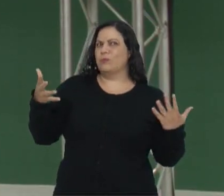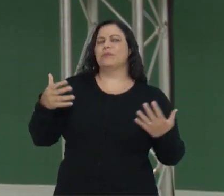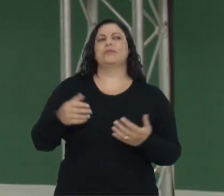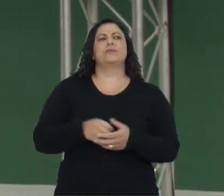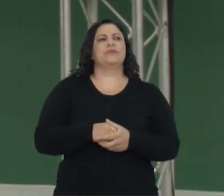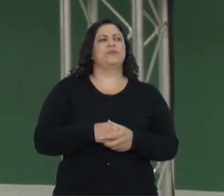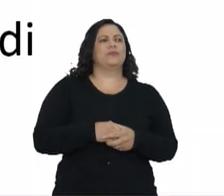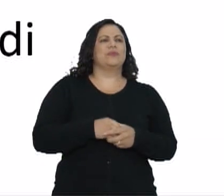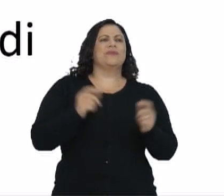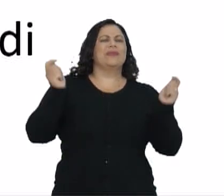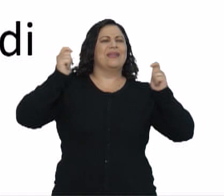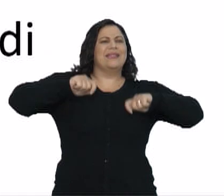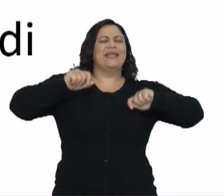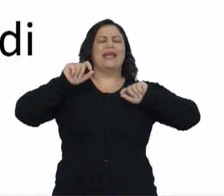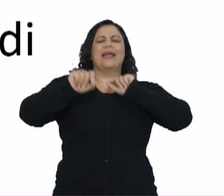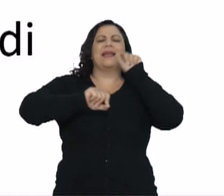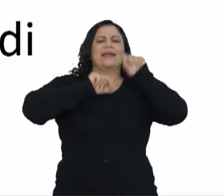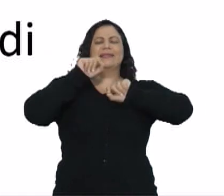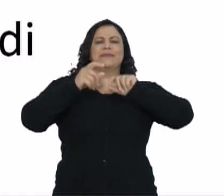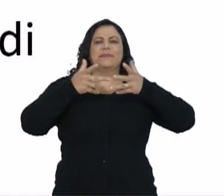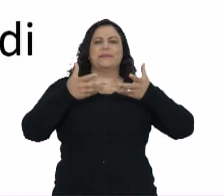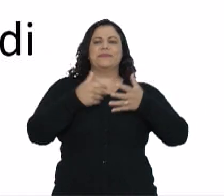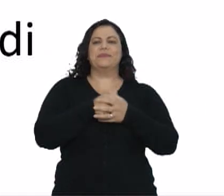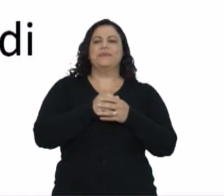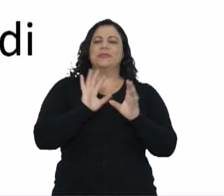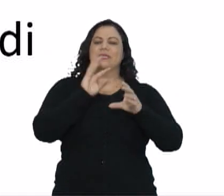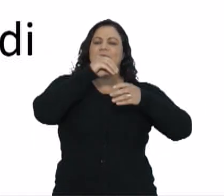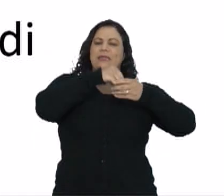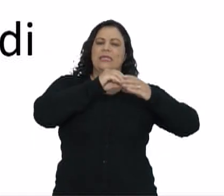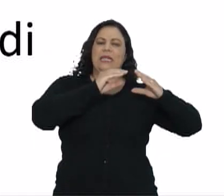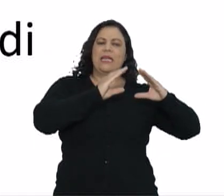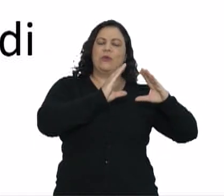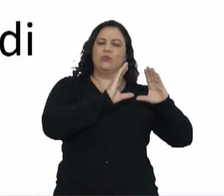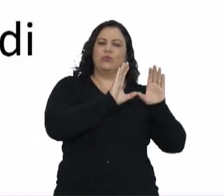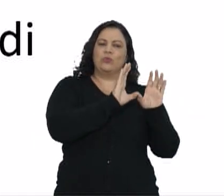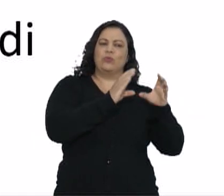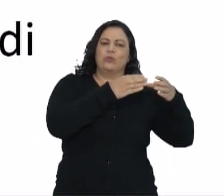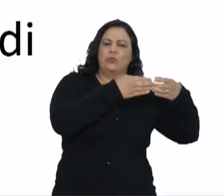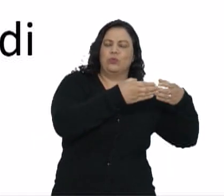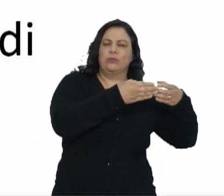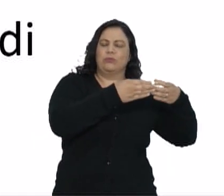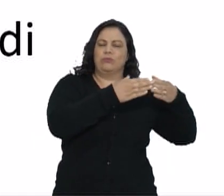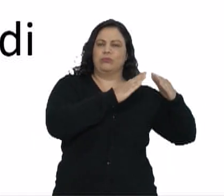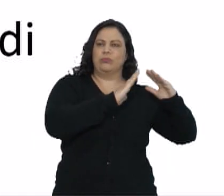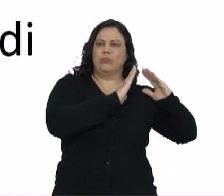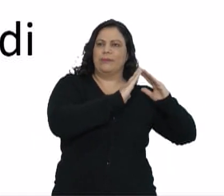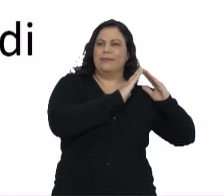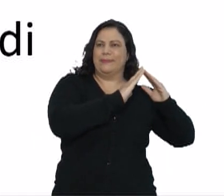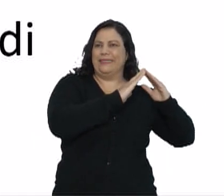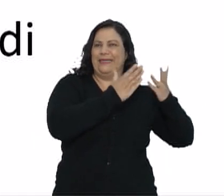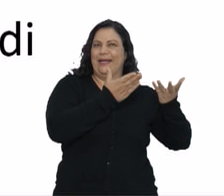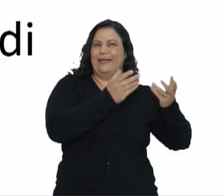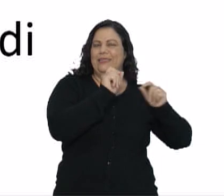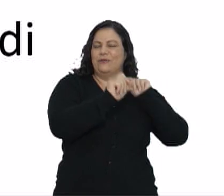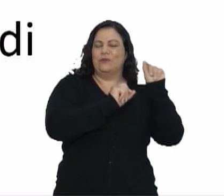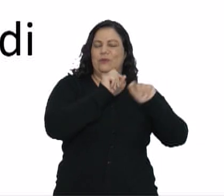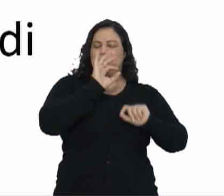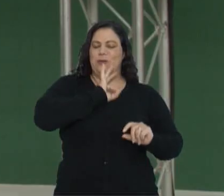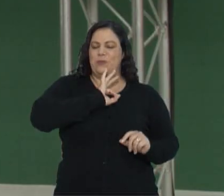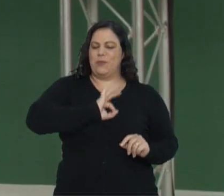música trabalhou na Ospedale de Pietà, um orfanato, e foi conhecido como Padre Ruivo. Lógico, estamos falando